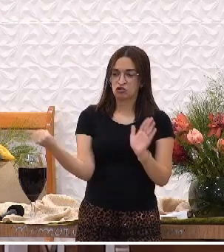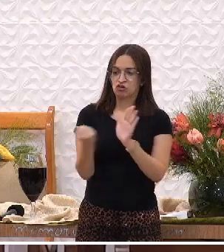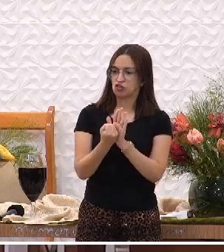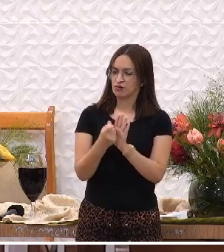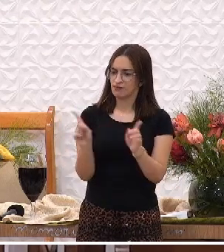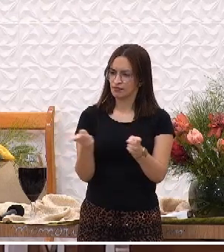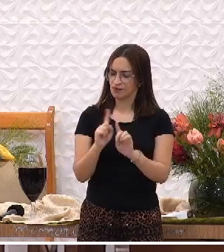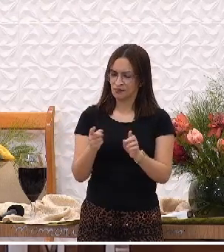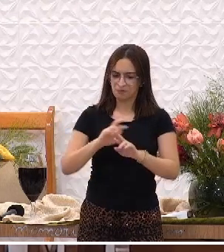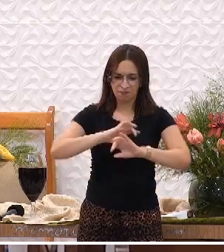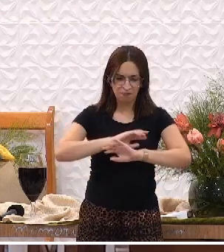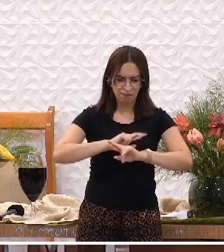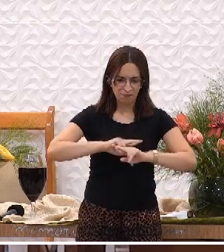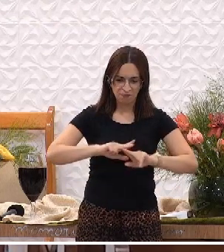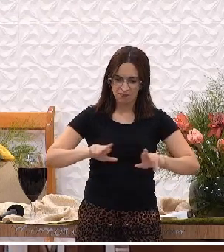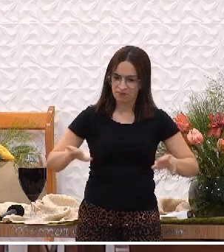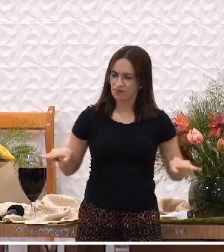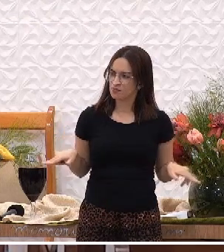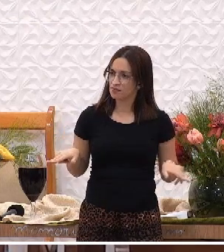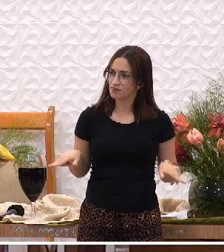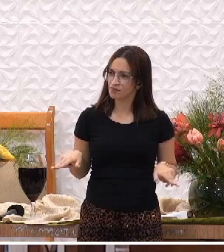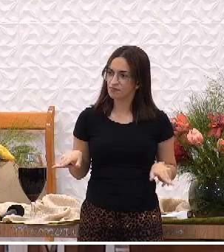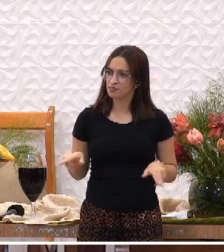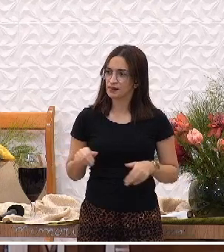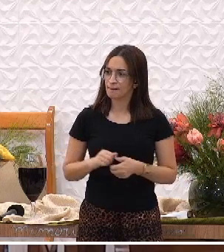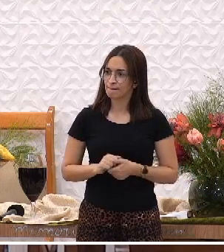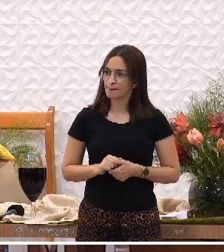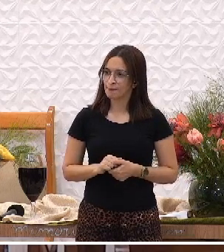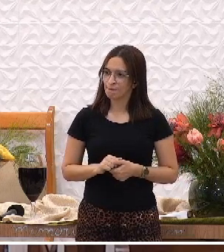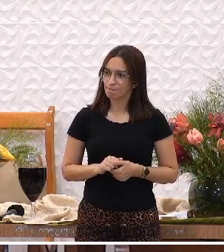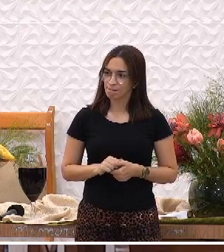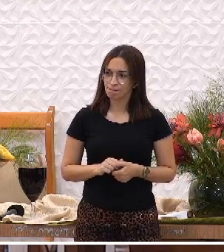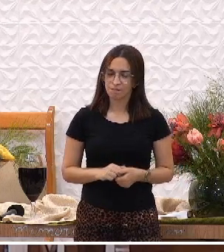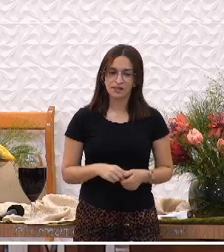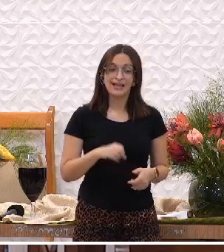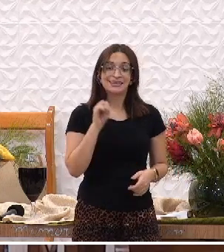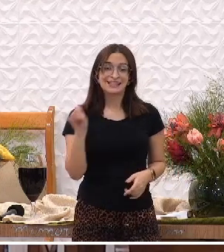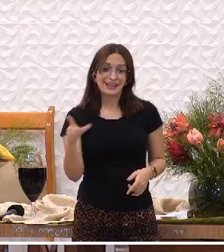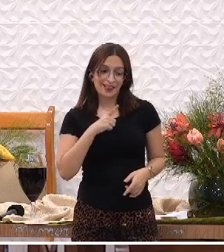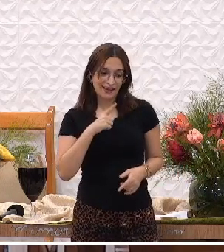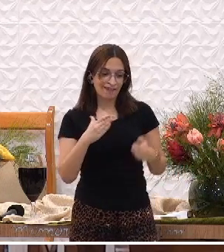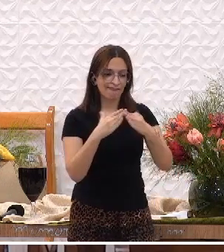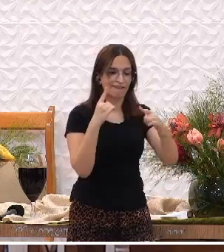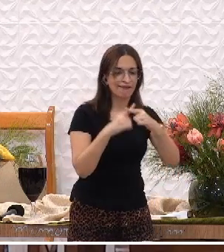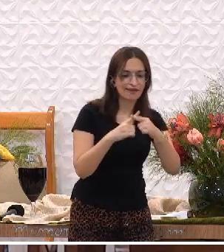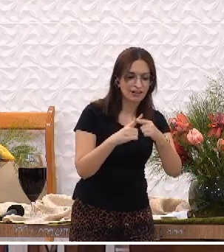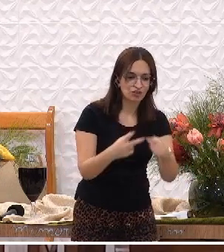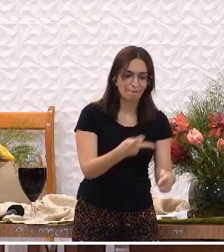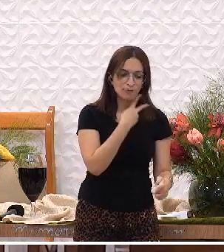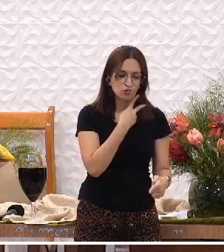tipo, de uma igreja que está seguindo ali tudo certinho, mas quando chega na forma de governo, ela se torna independente.